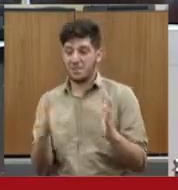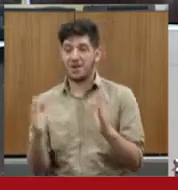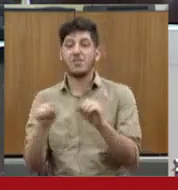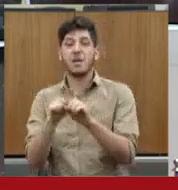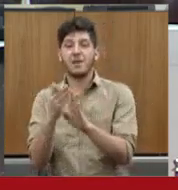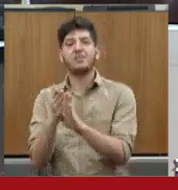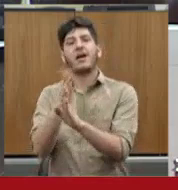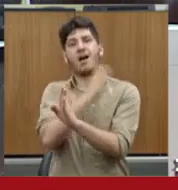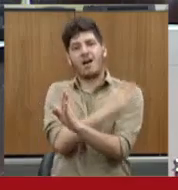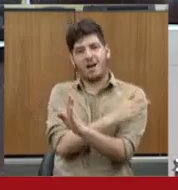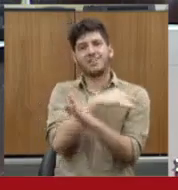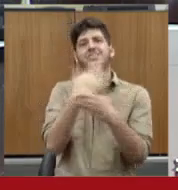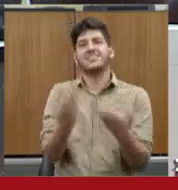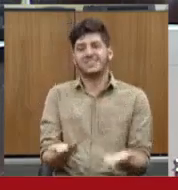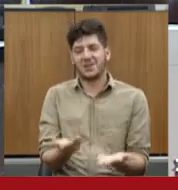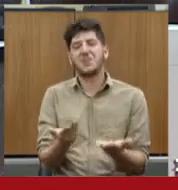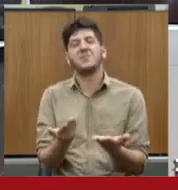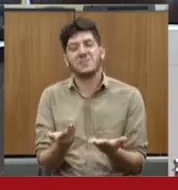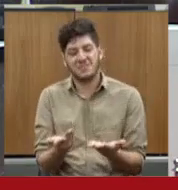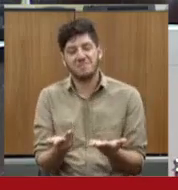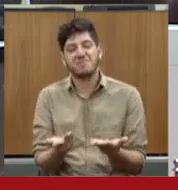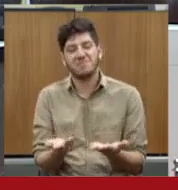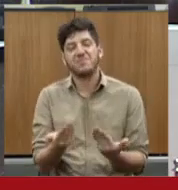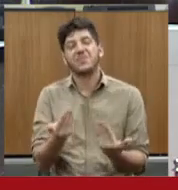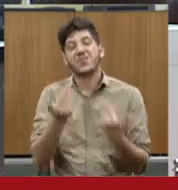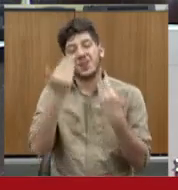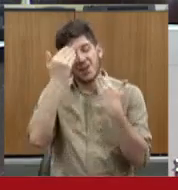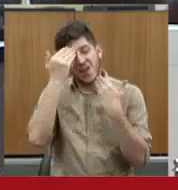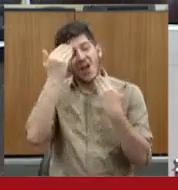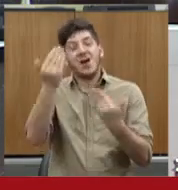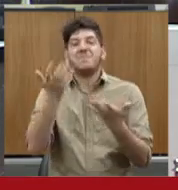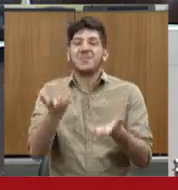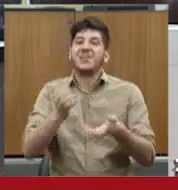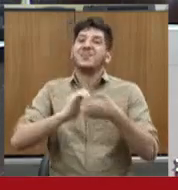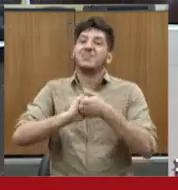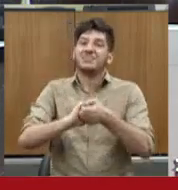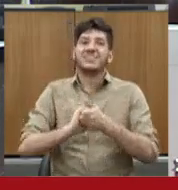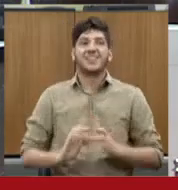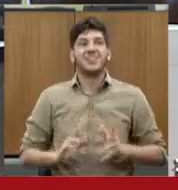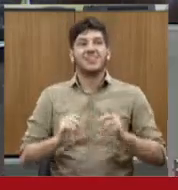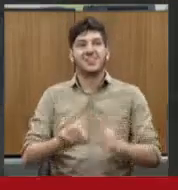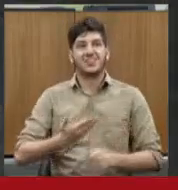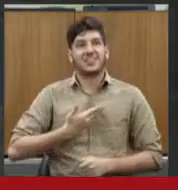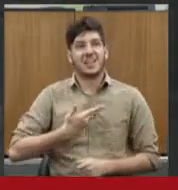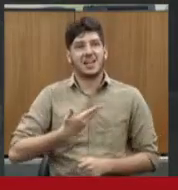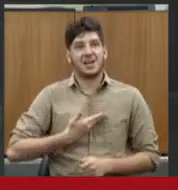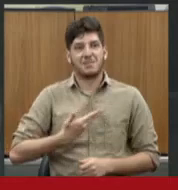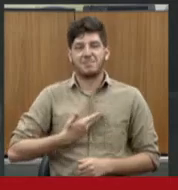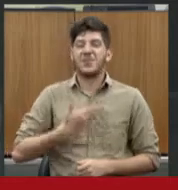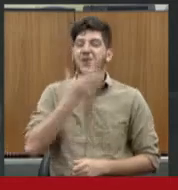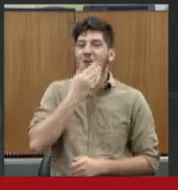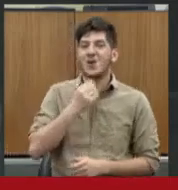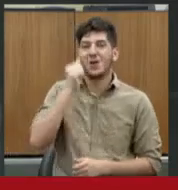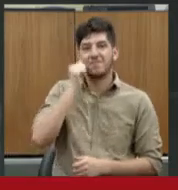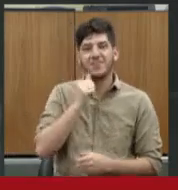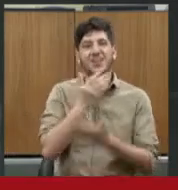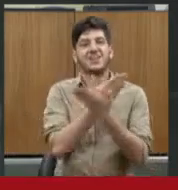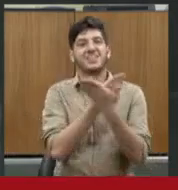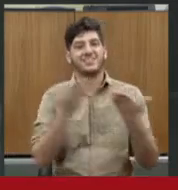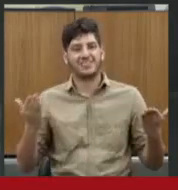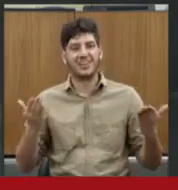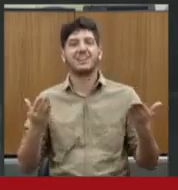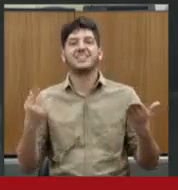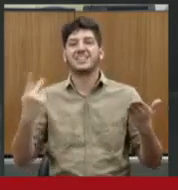quero, através deles, cumprimentar todos amigos e amigas, senhoras e senhores, na